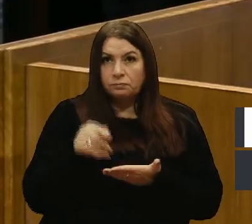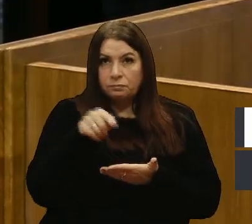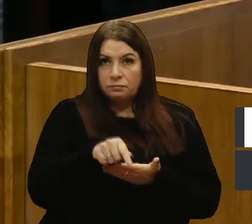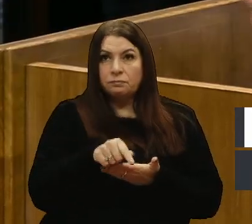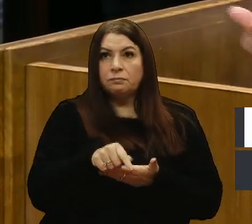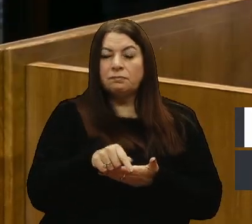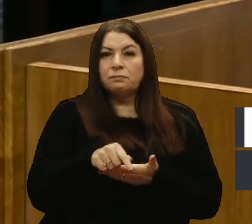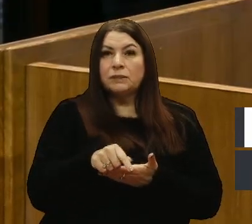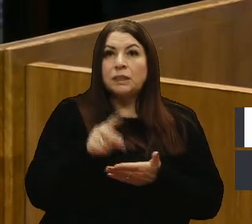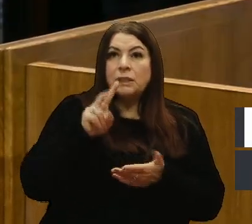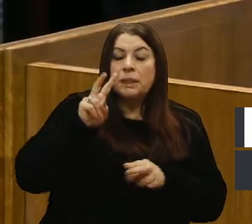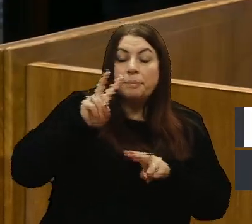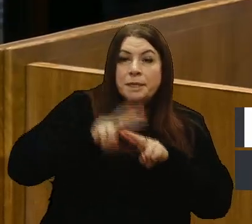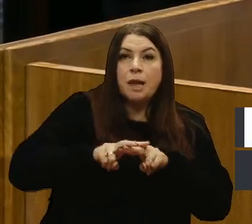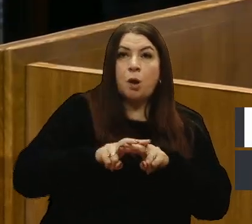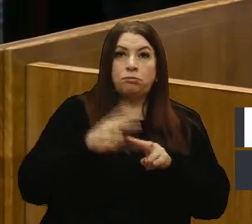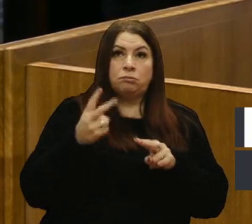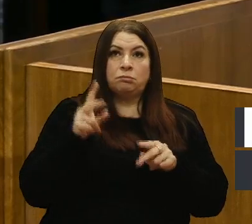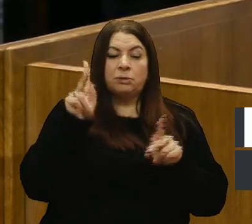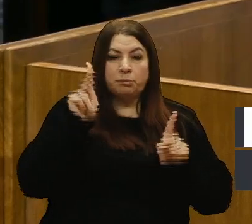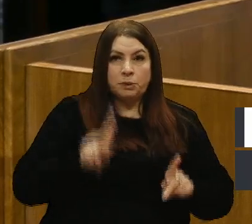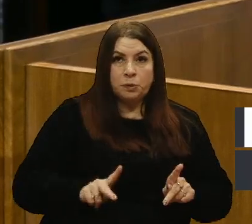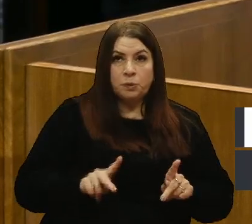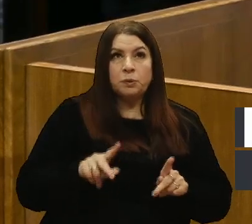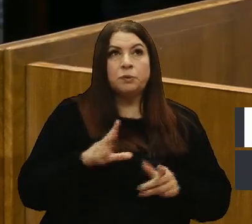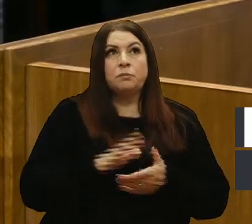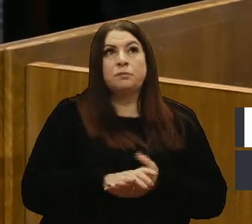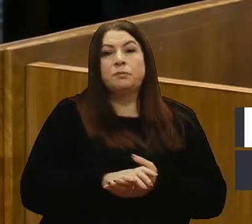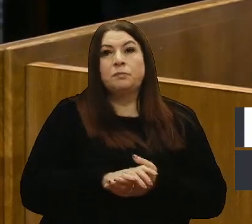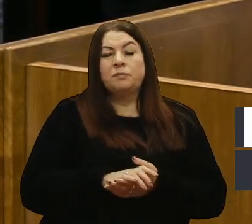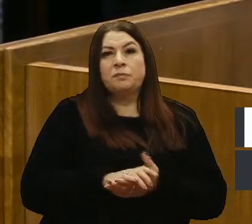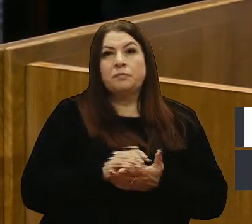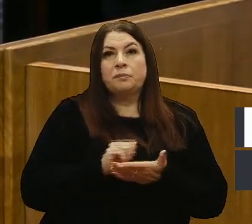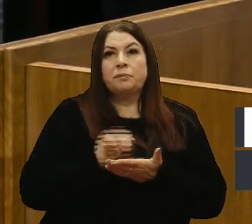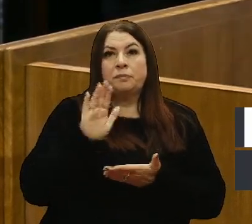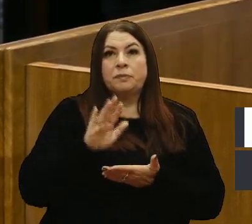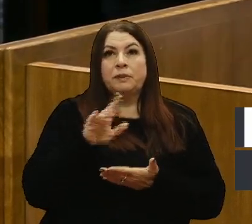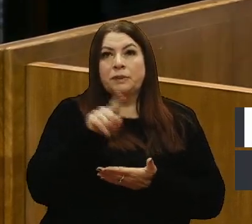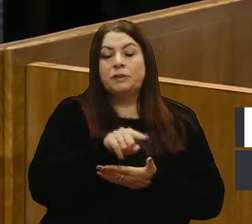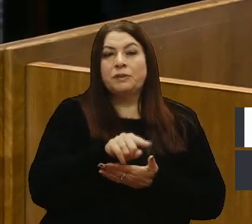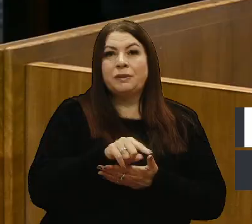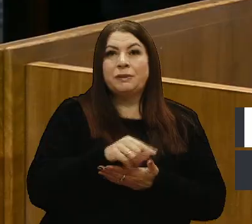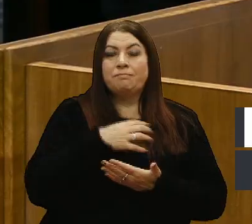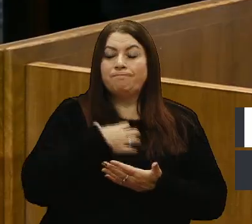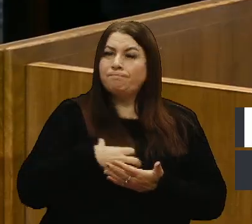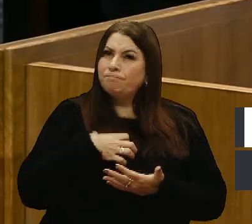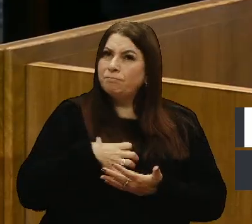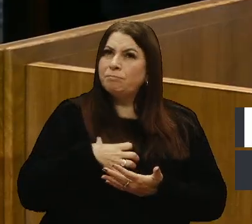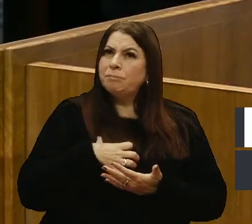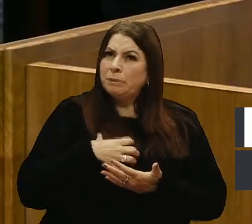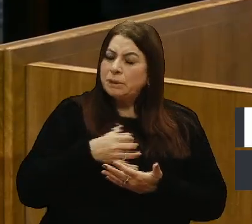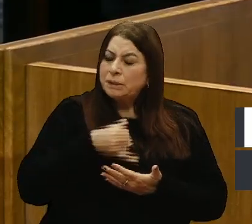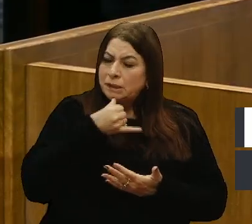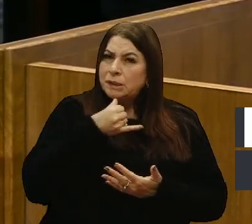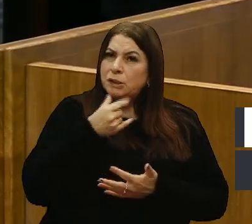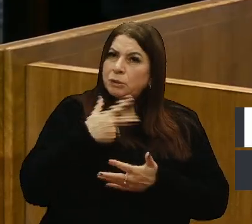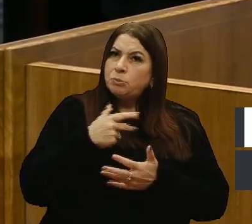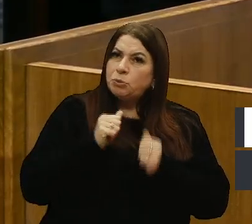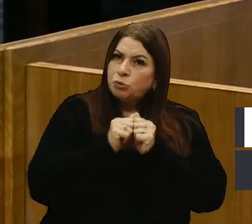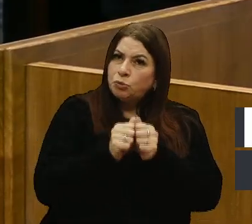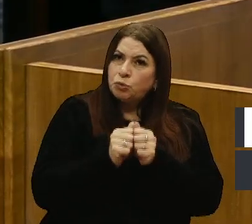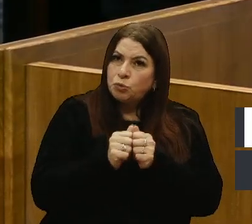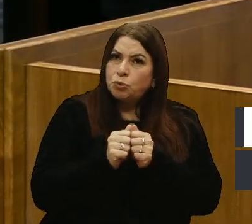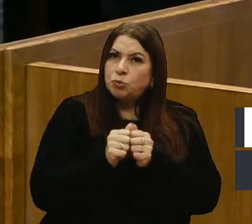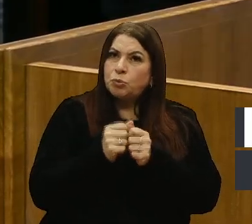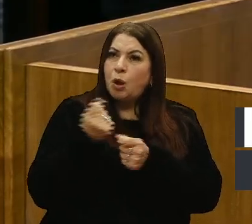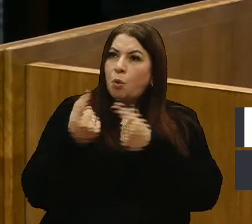dessa prisão desta pessoa, a gente ficou totalmente indignado e buscamos junto ao gabinete